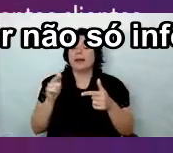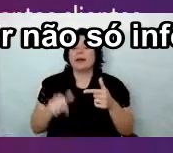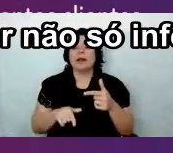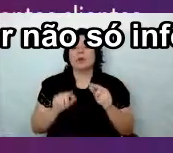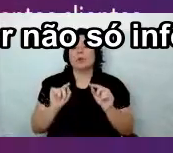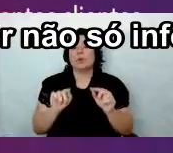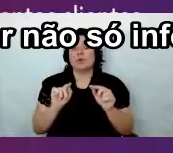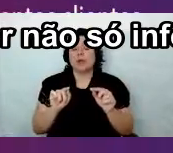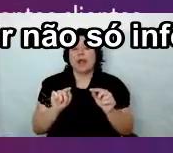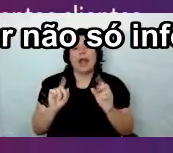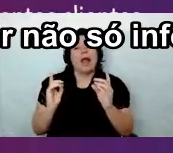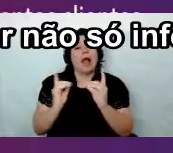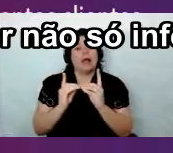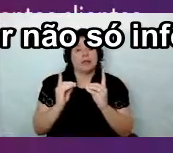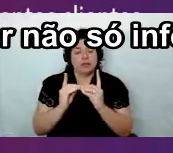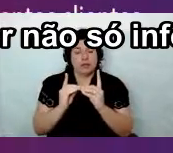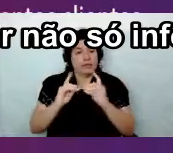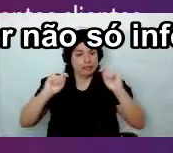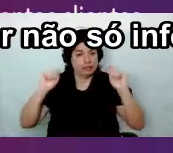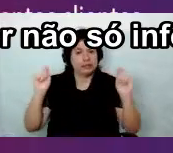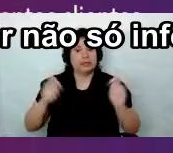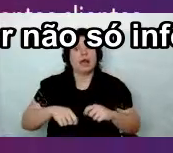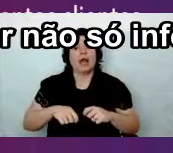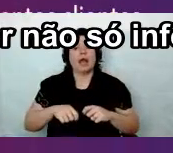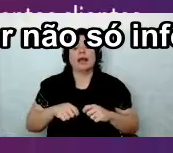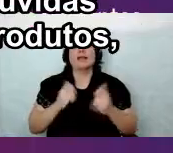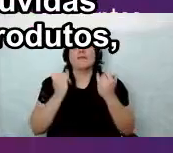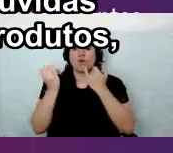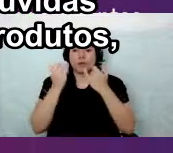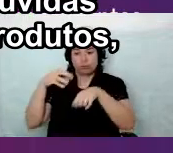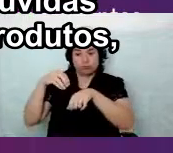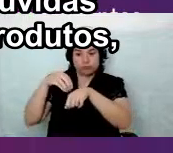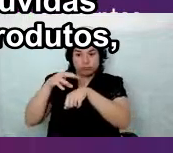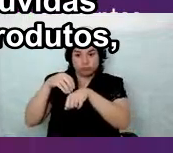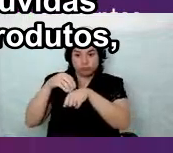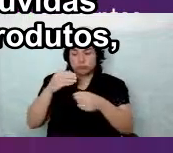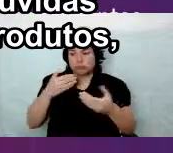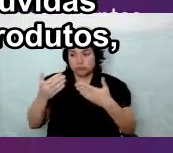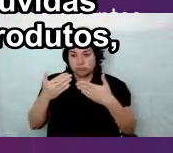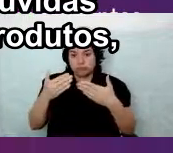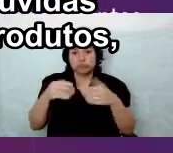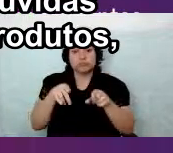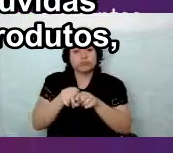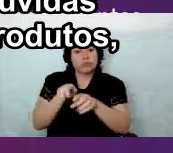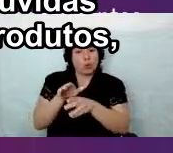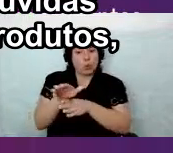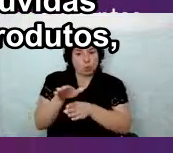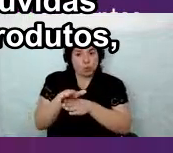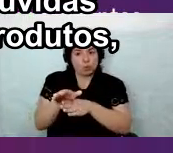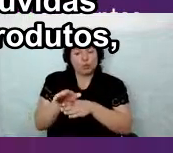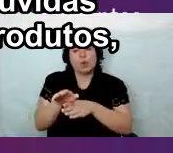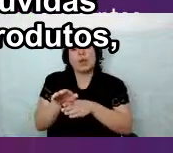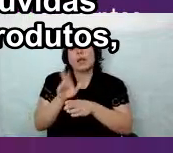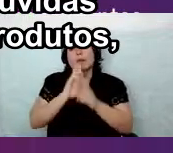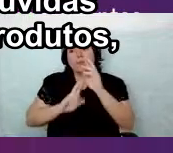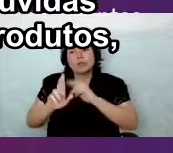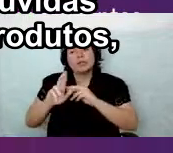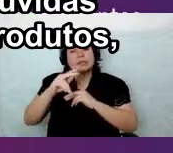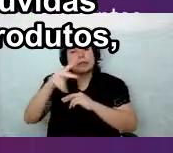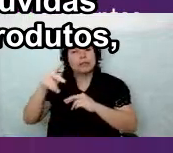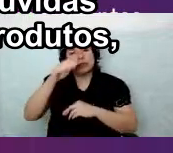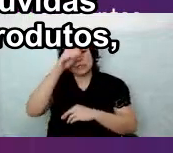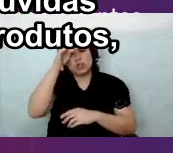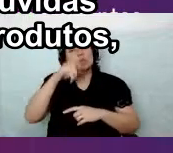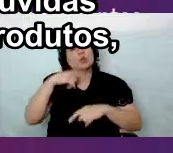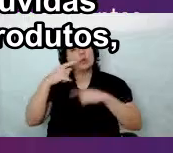concierge para atender não só informacional, né, informação consultiva, tirando dúvida dos clientes